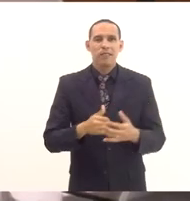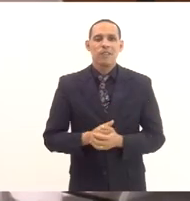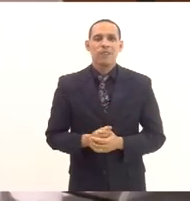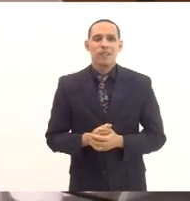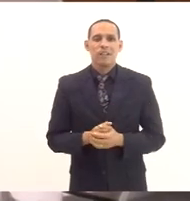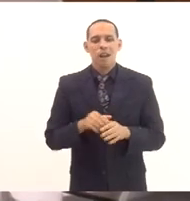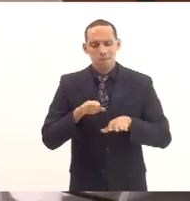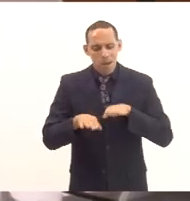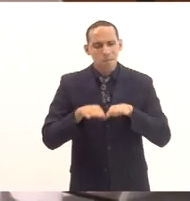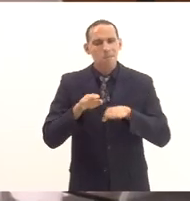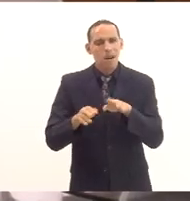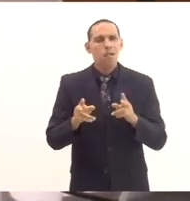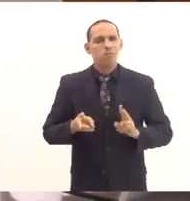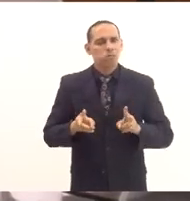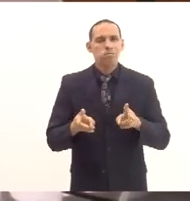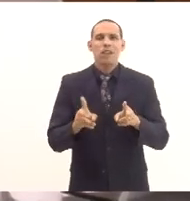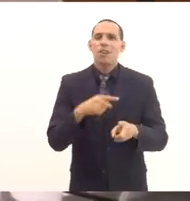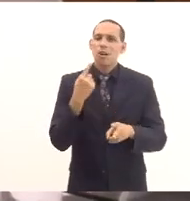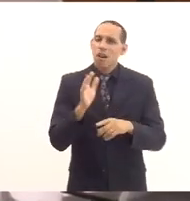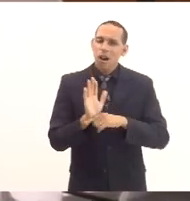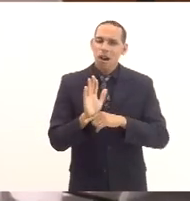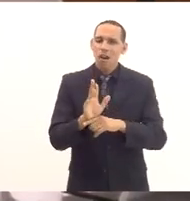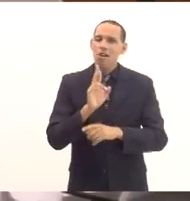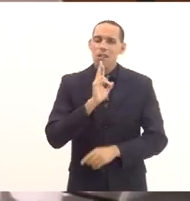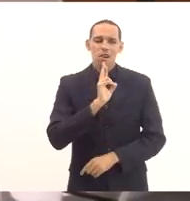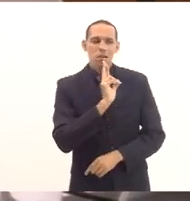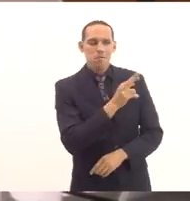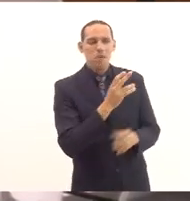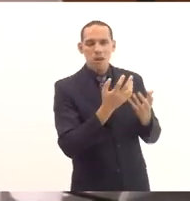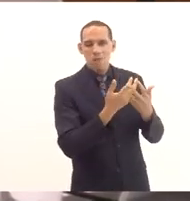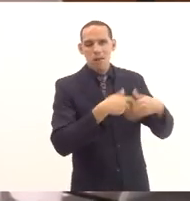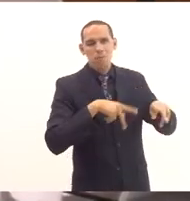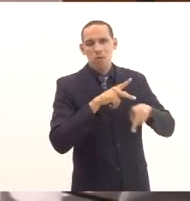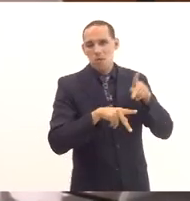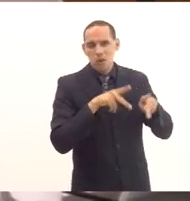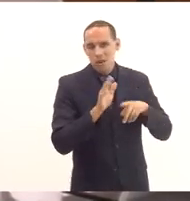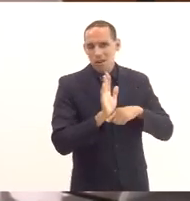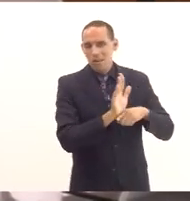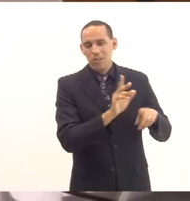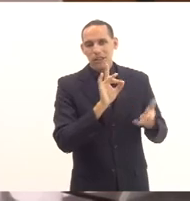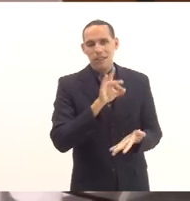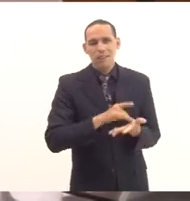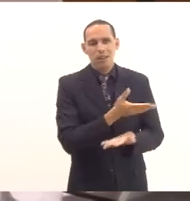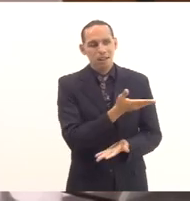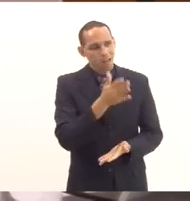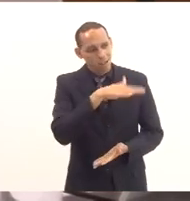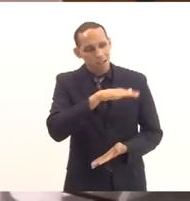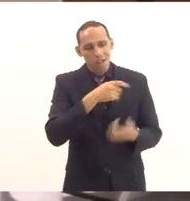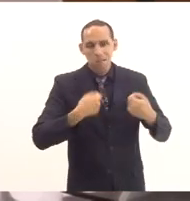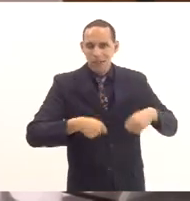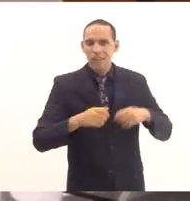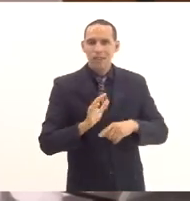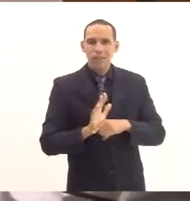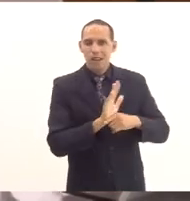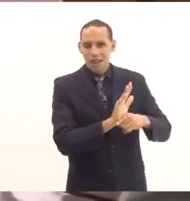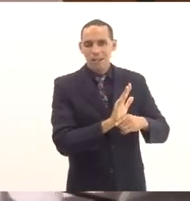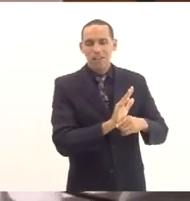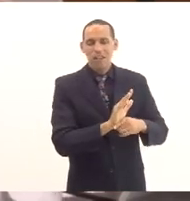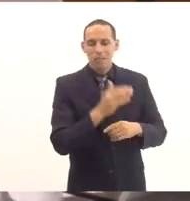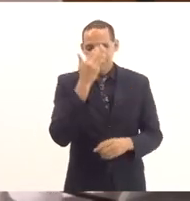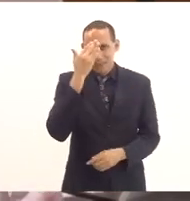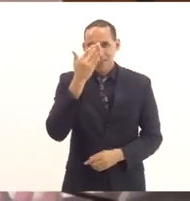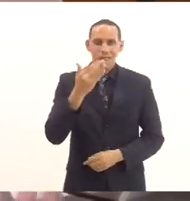próximos passos que a gente possa dar uma resposta ao povo eu tô politano que é de fato quem a nossa ajuda